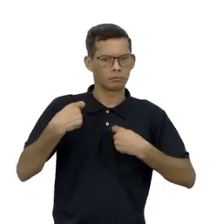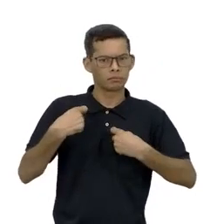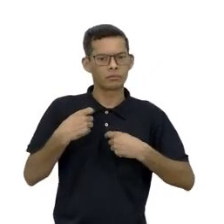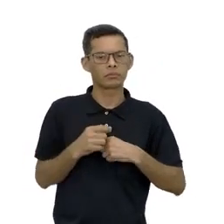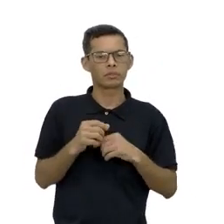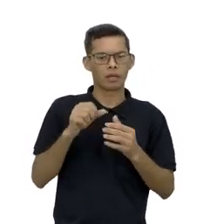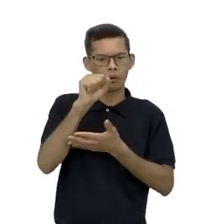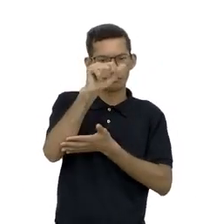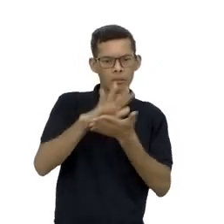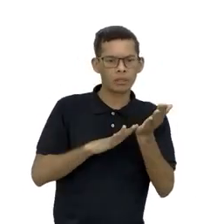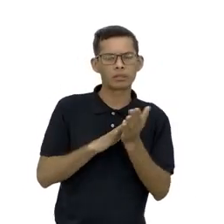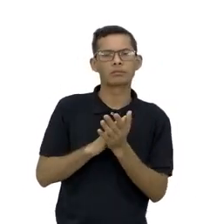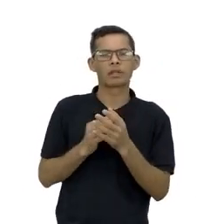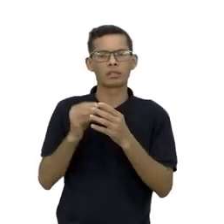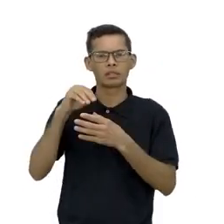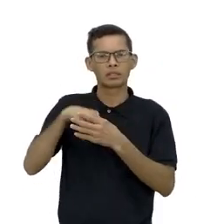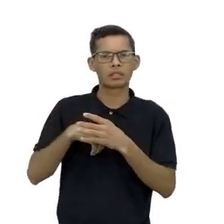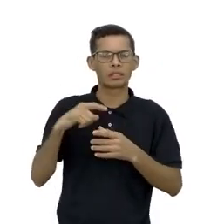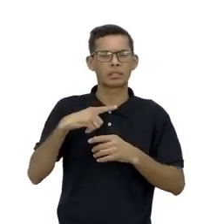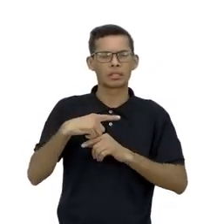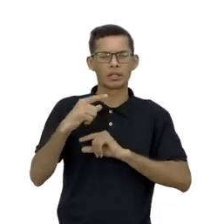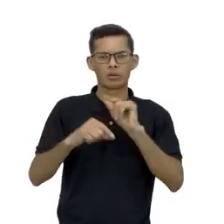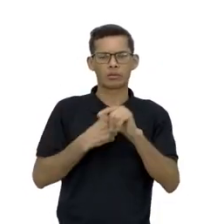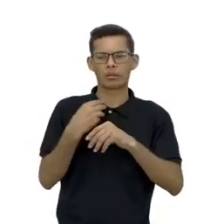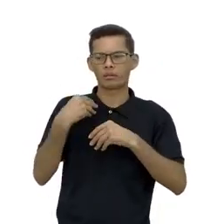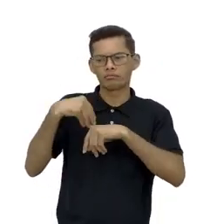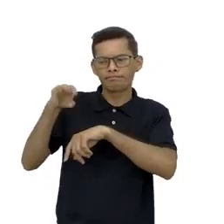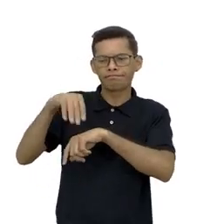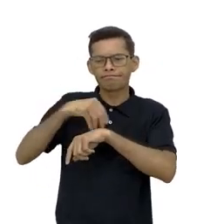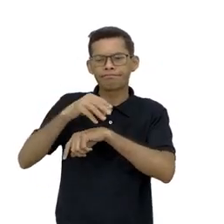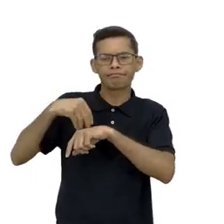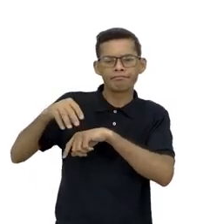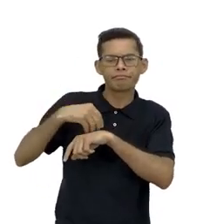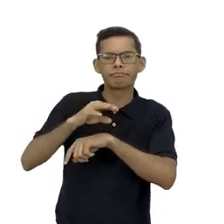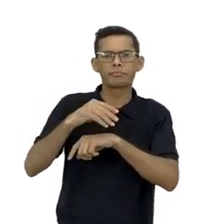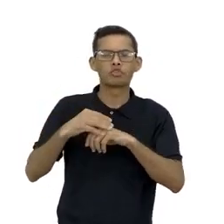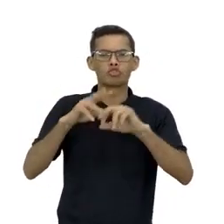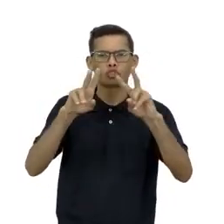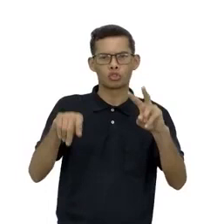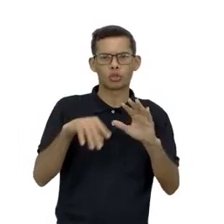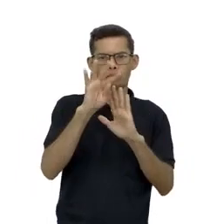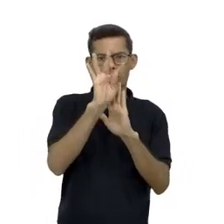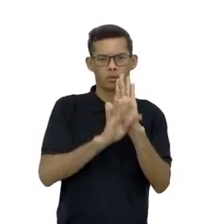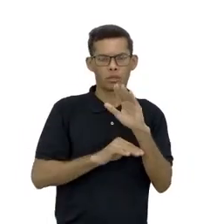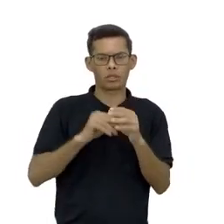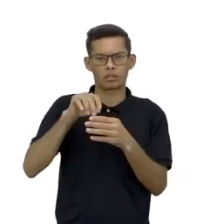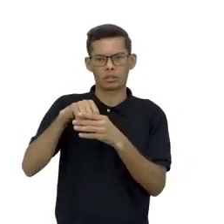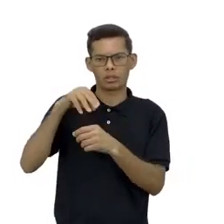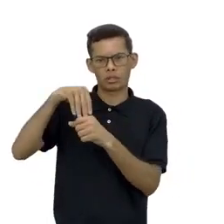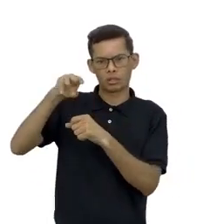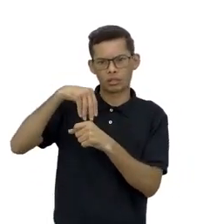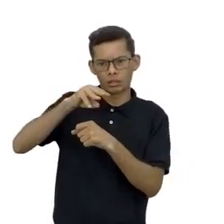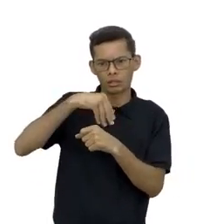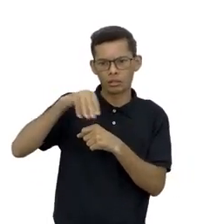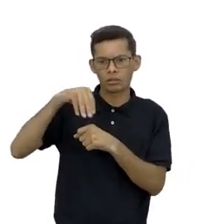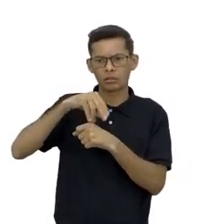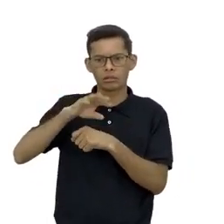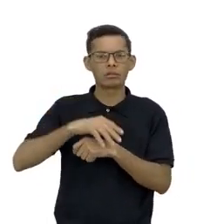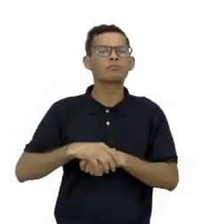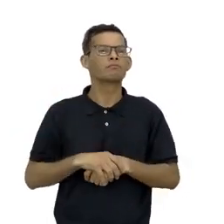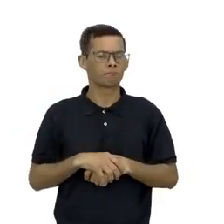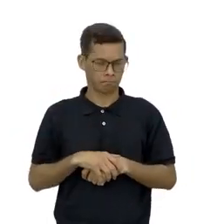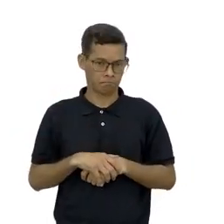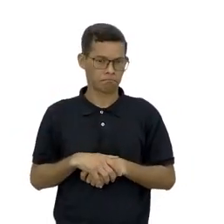que joga luz sobre a estrutura dos textos instrucionais. Bom, na aula 3,